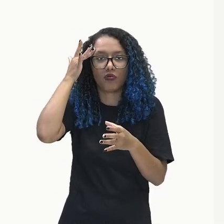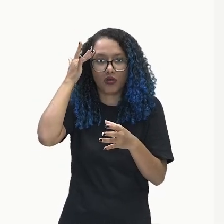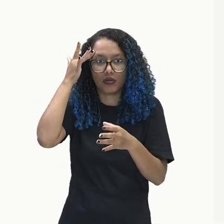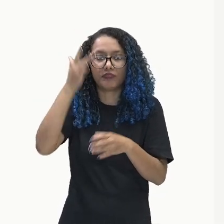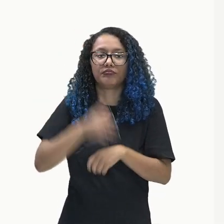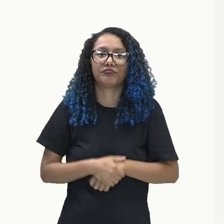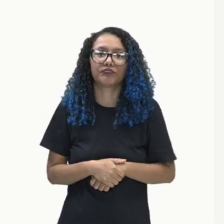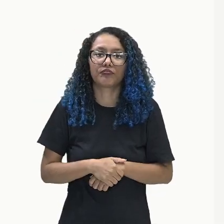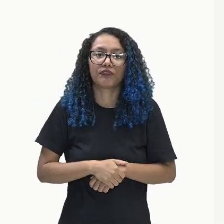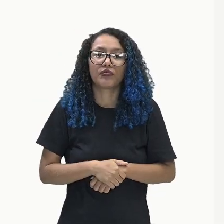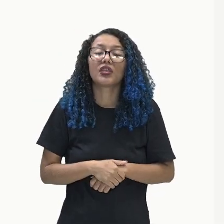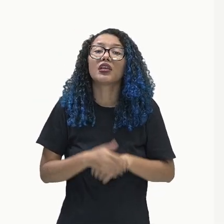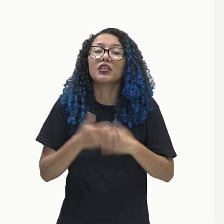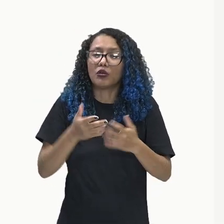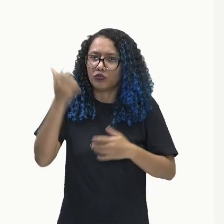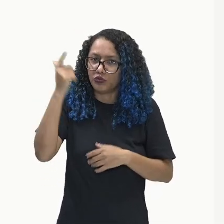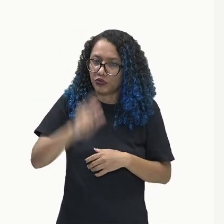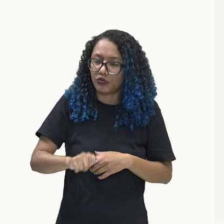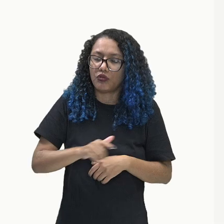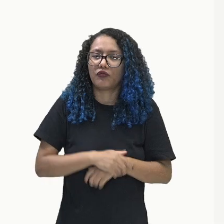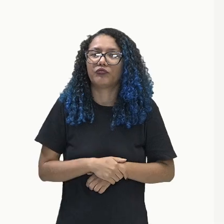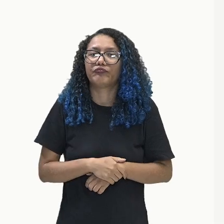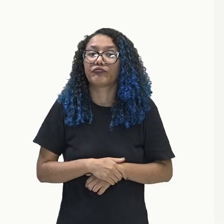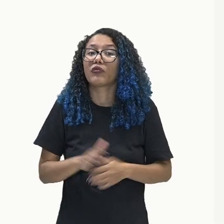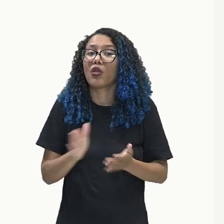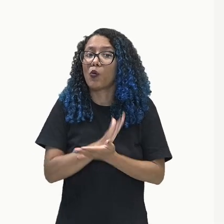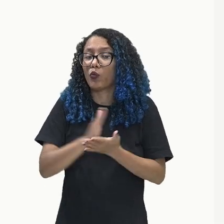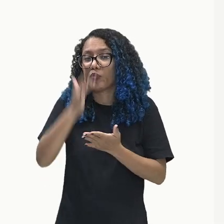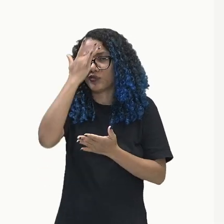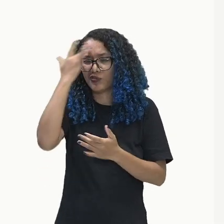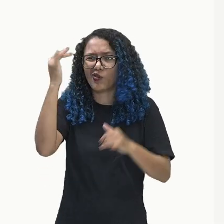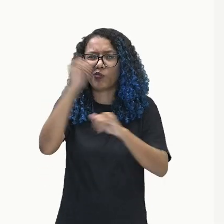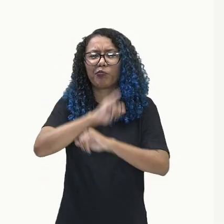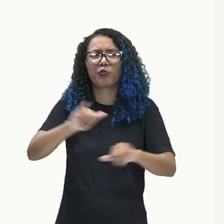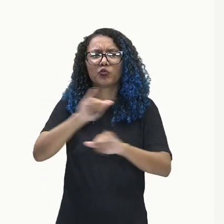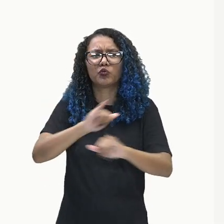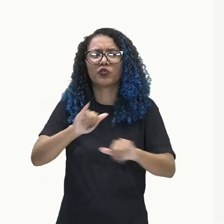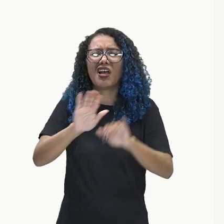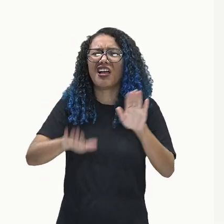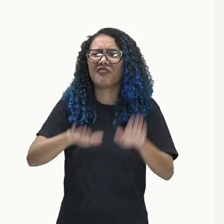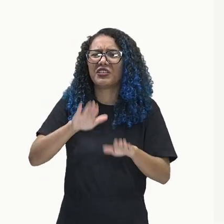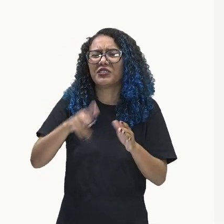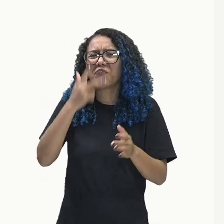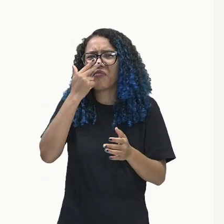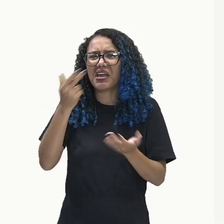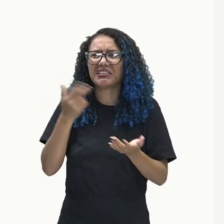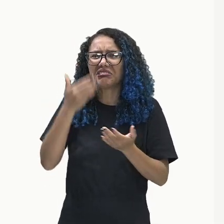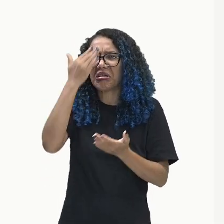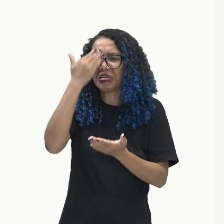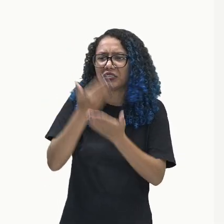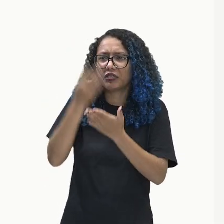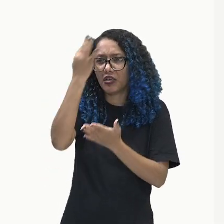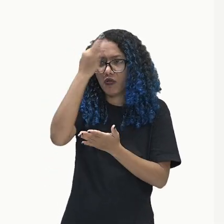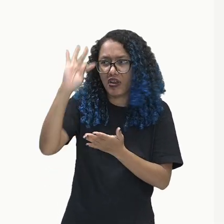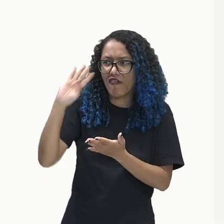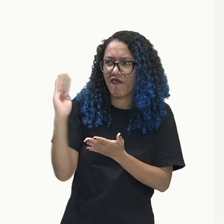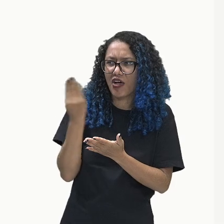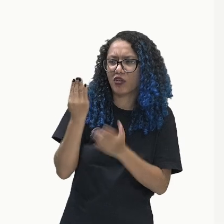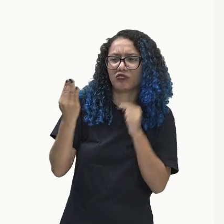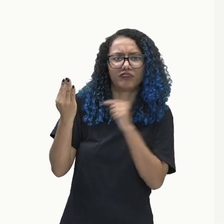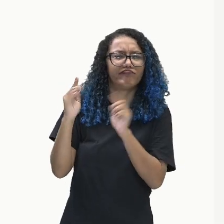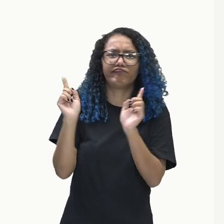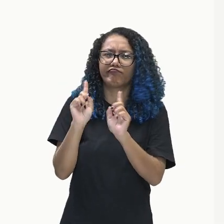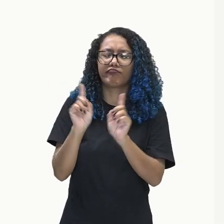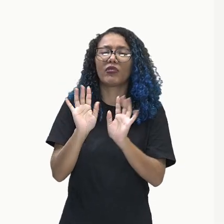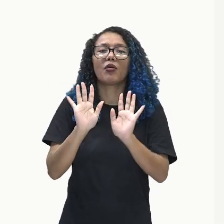ao contrário do que muitos propagam, tá, gente? Até mesmo para tentar desmerecer a teoria da evolução, o ser humano